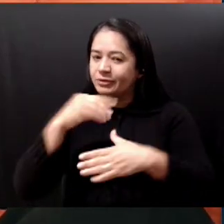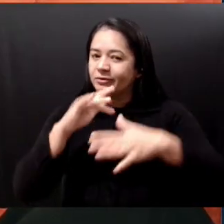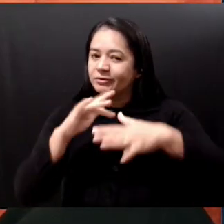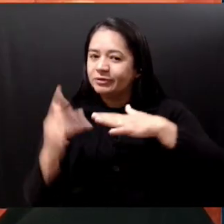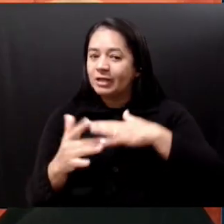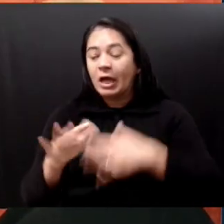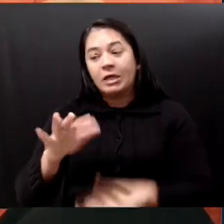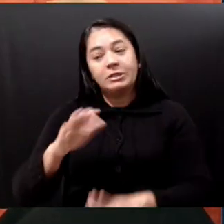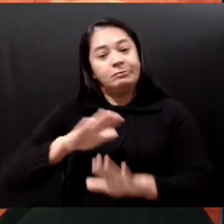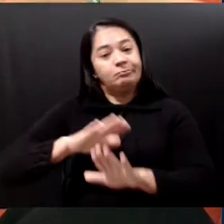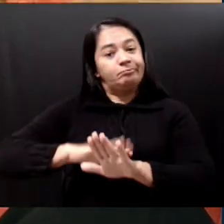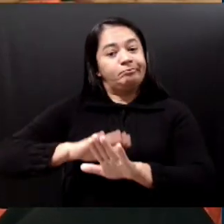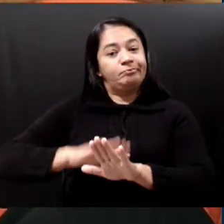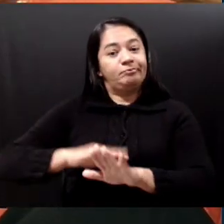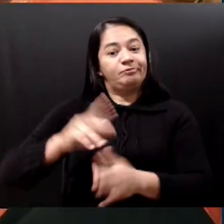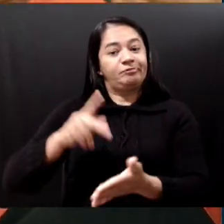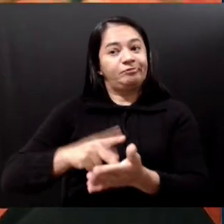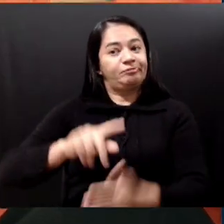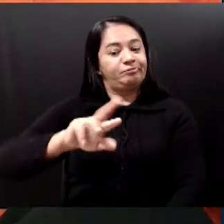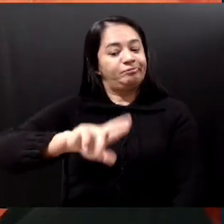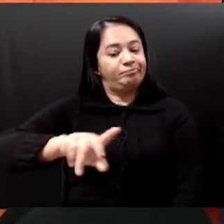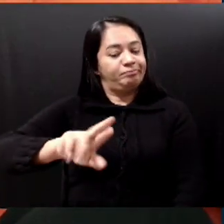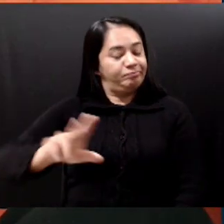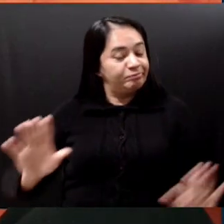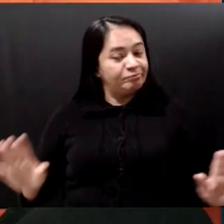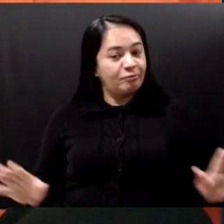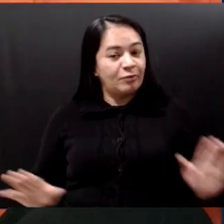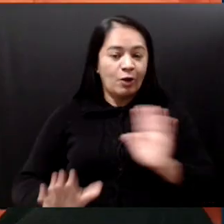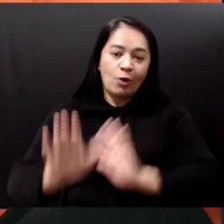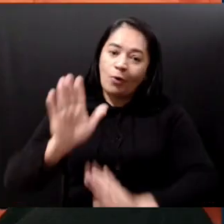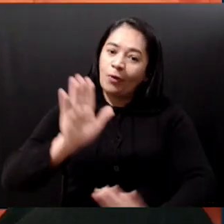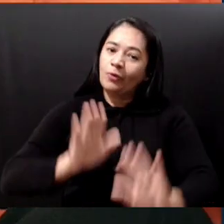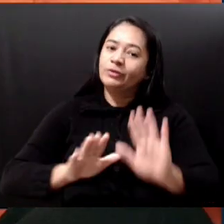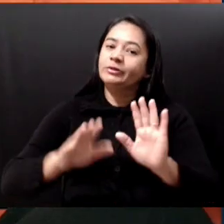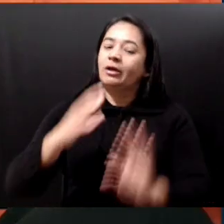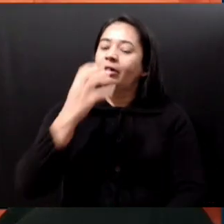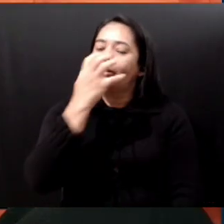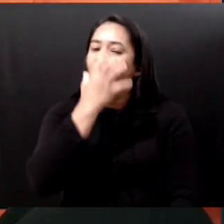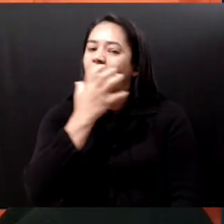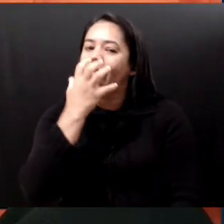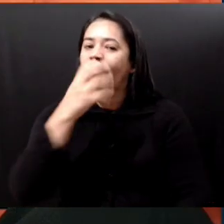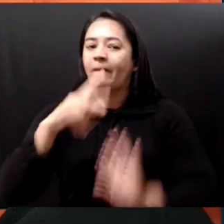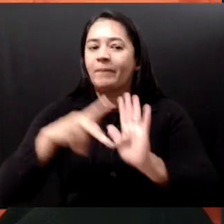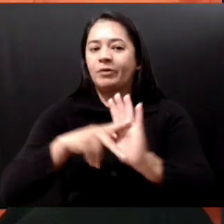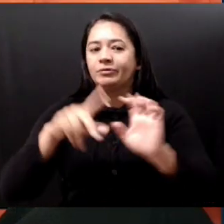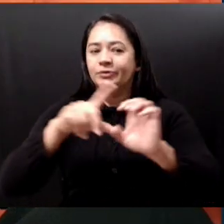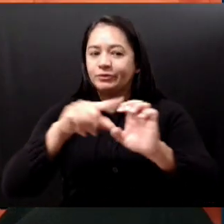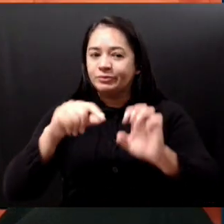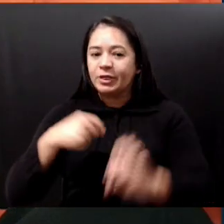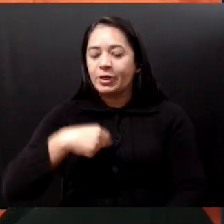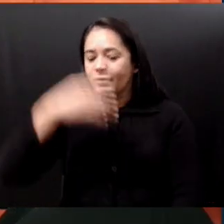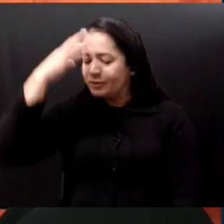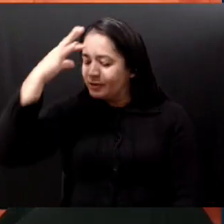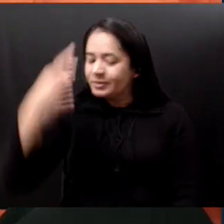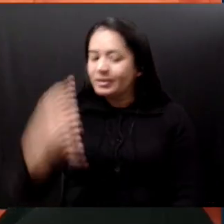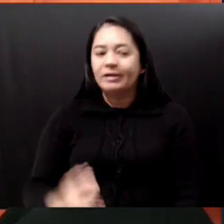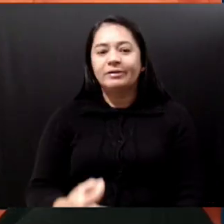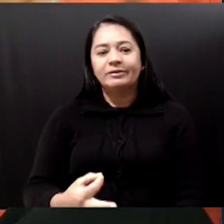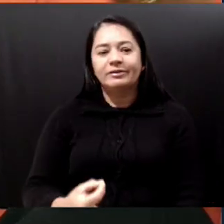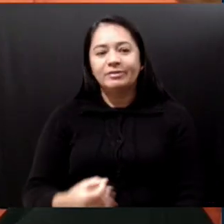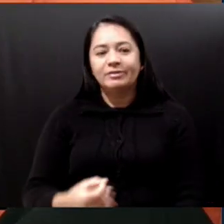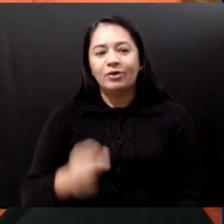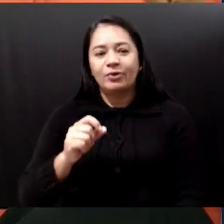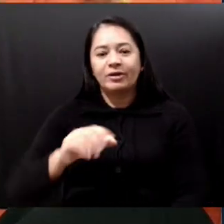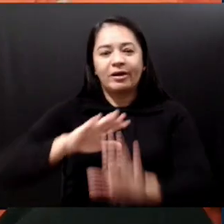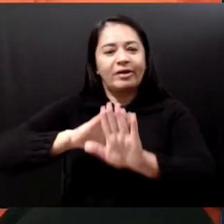muito cuidado com essa romantização do empreendedorismo. Olha, eu tenho certeza que o que tá na rede social não é a